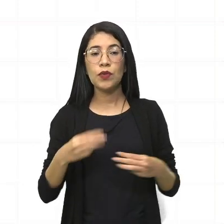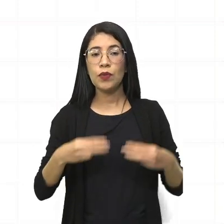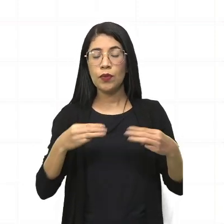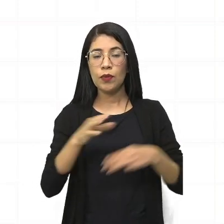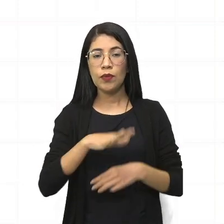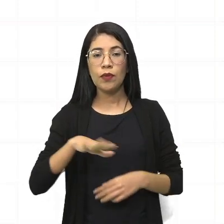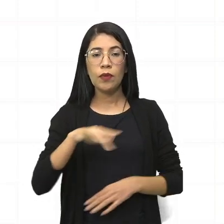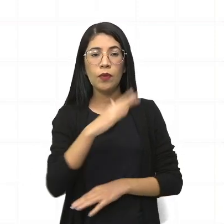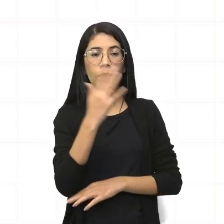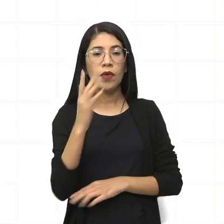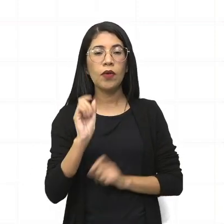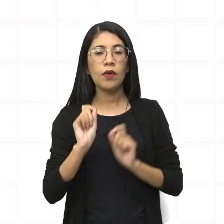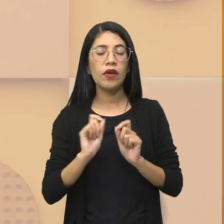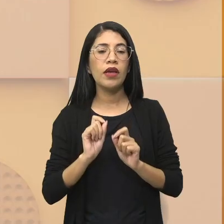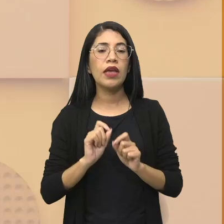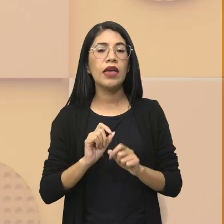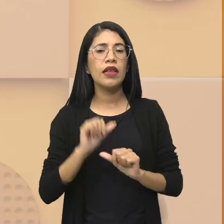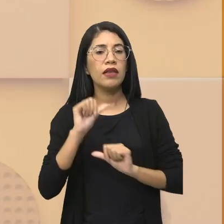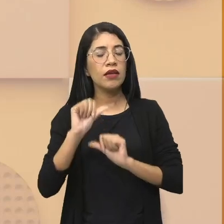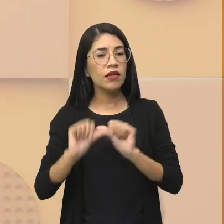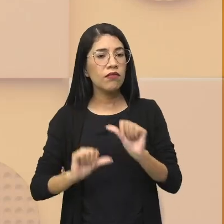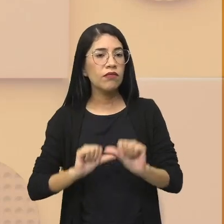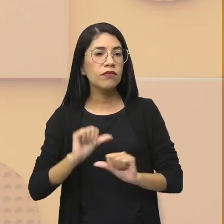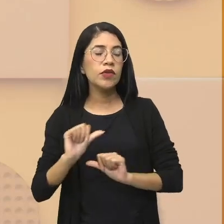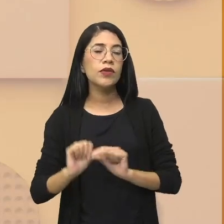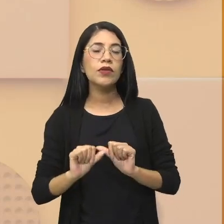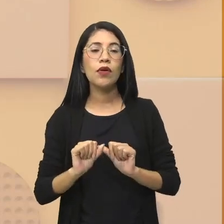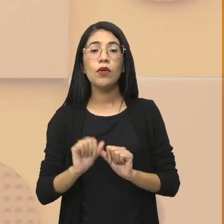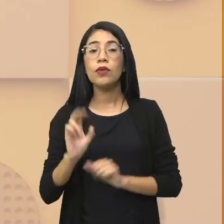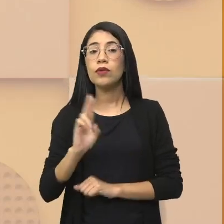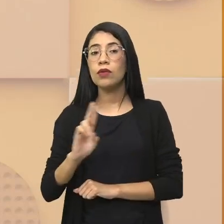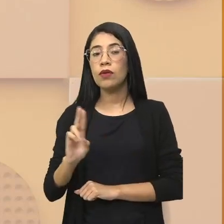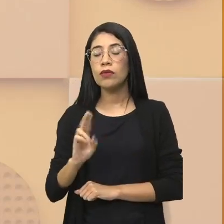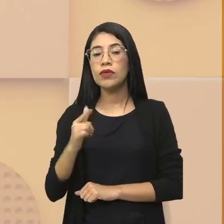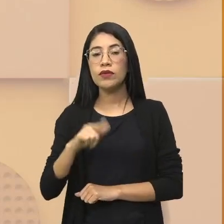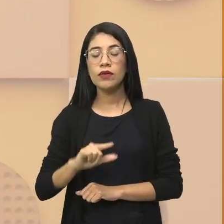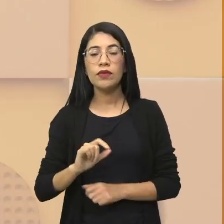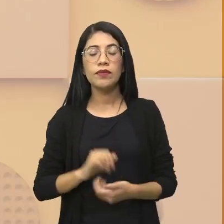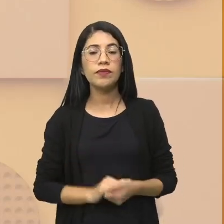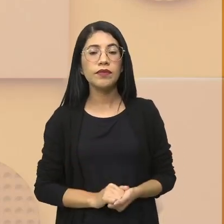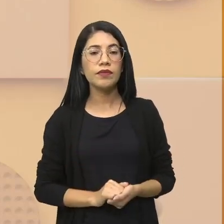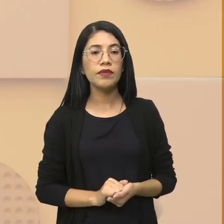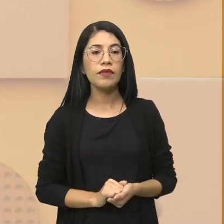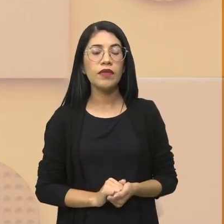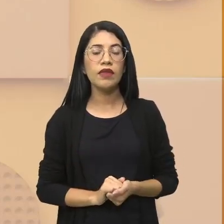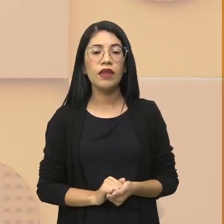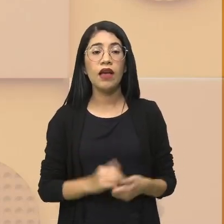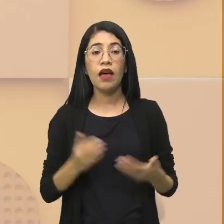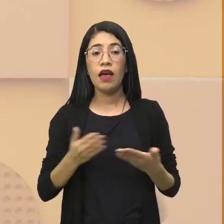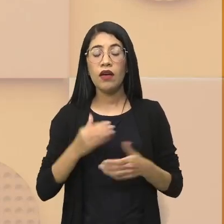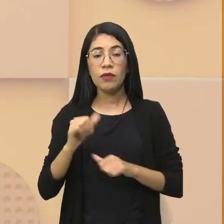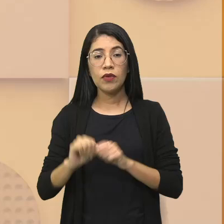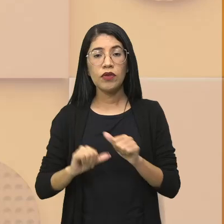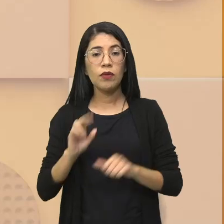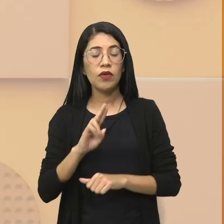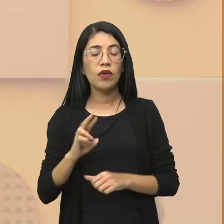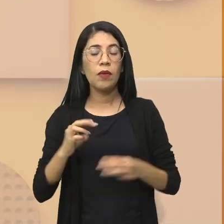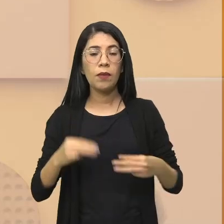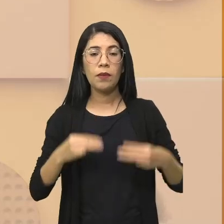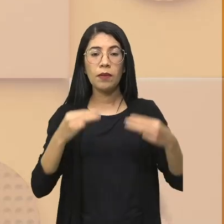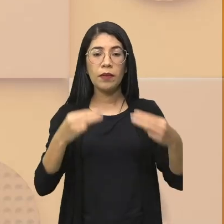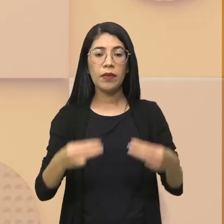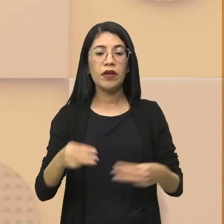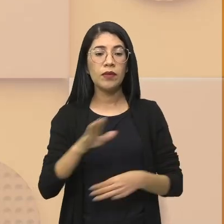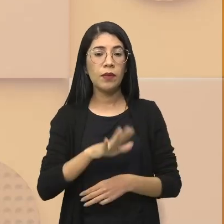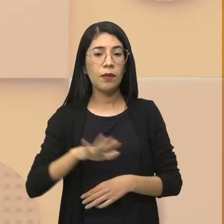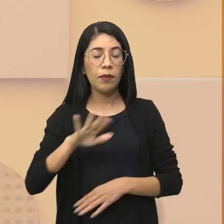ele sofreu aí uma variação na nomenclatura, né, onde ele passou a ser chamado de Ministério